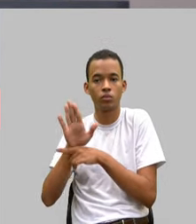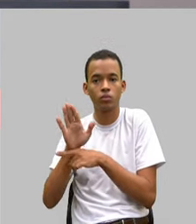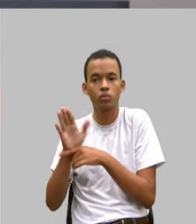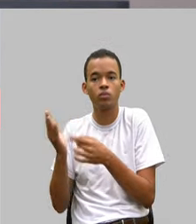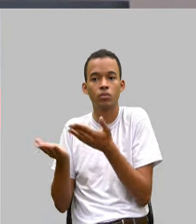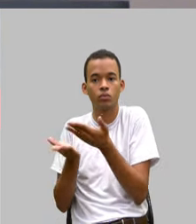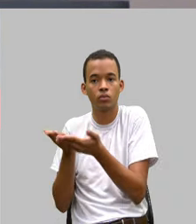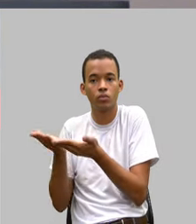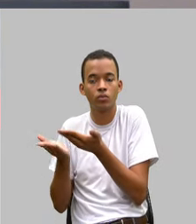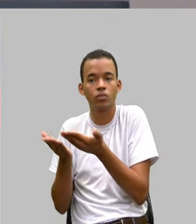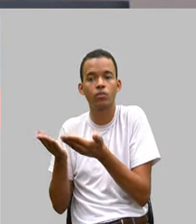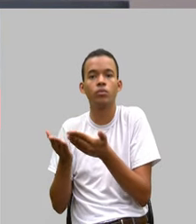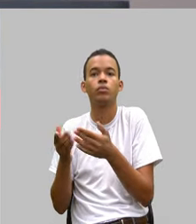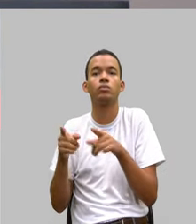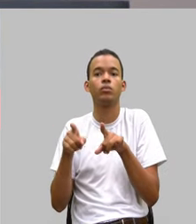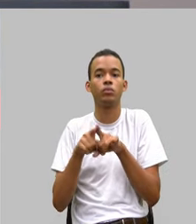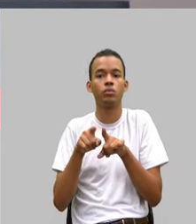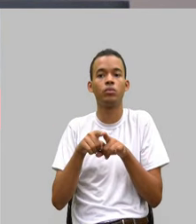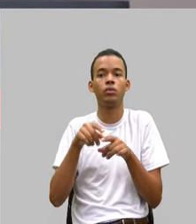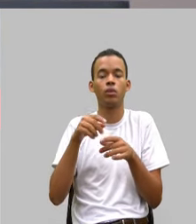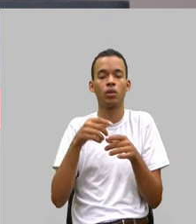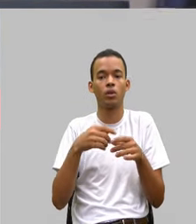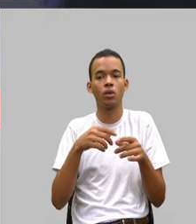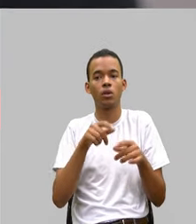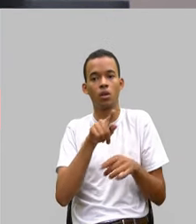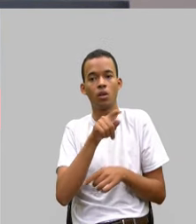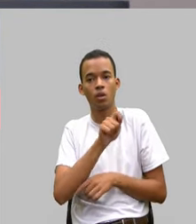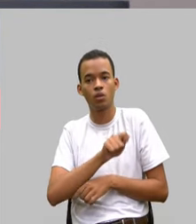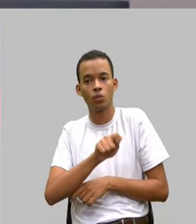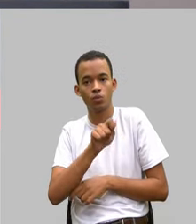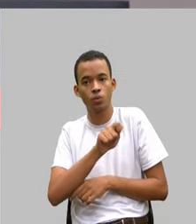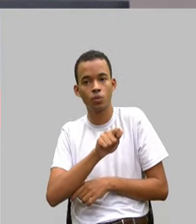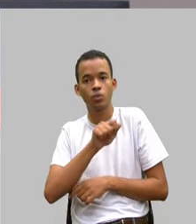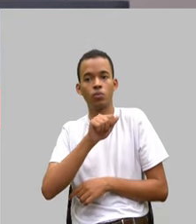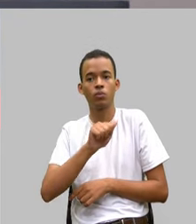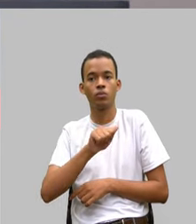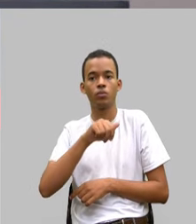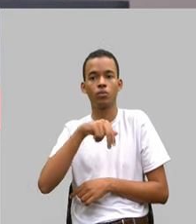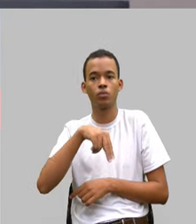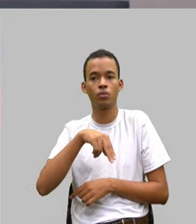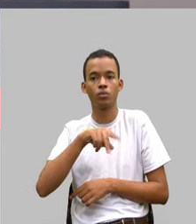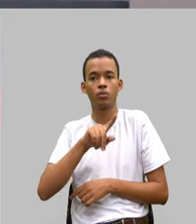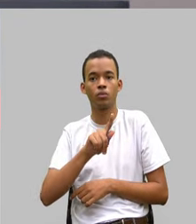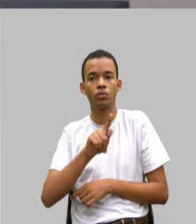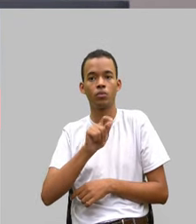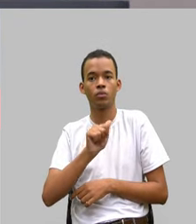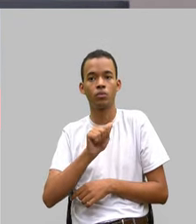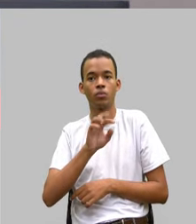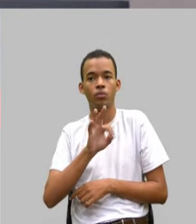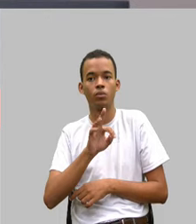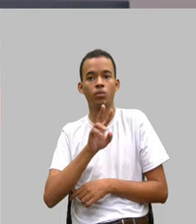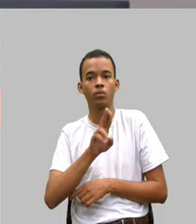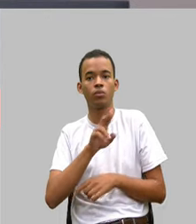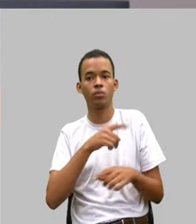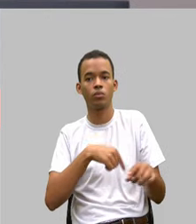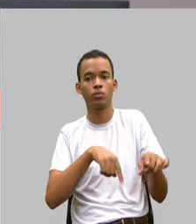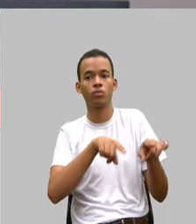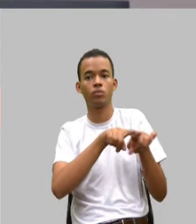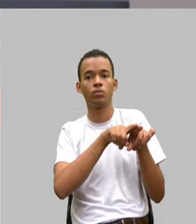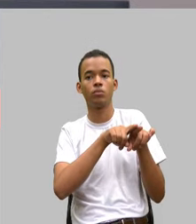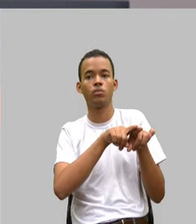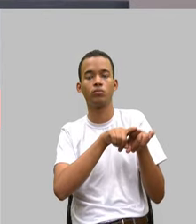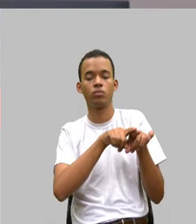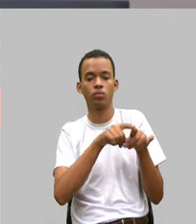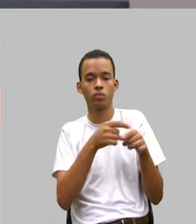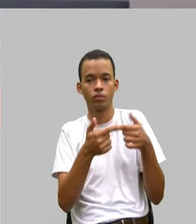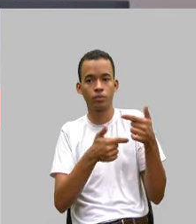medicinal Angatu a senhora Sara terá agora o tempo para apresentação dispensada a formalidade